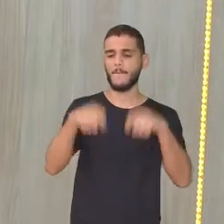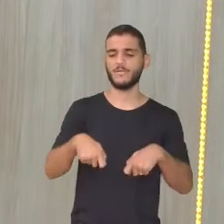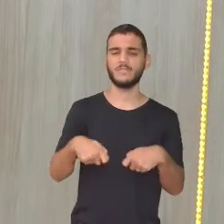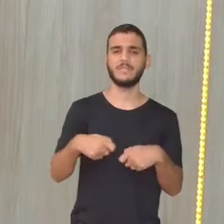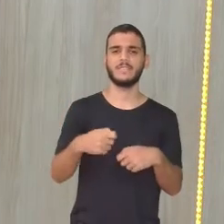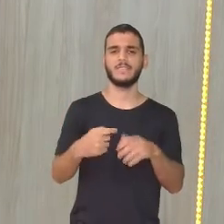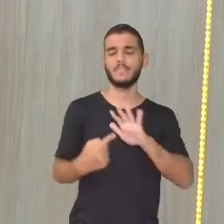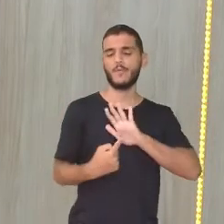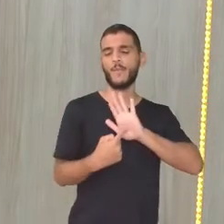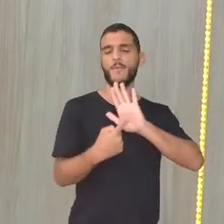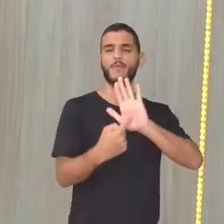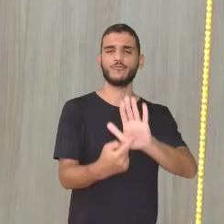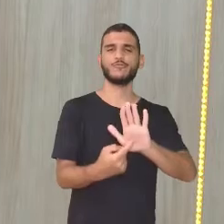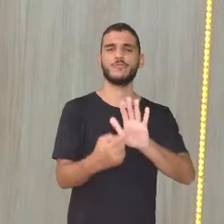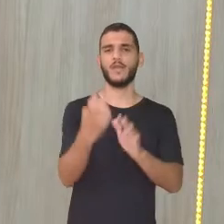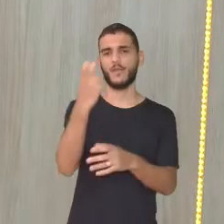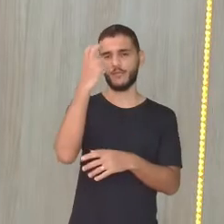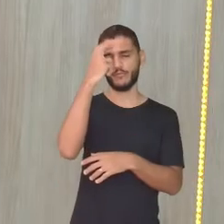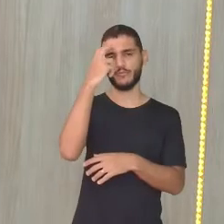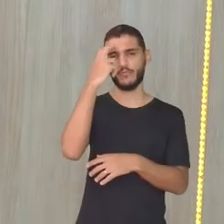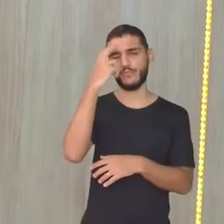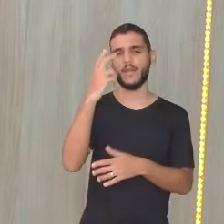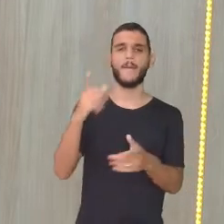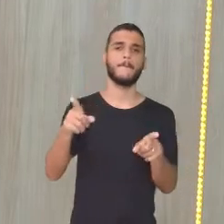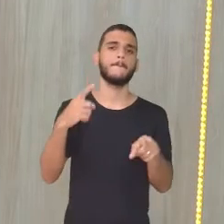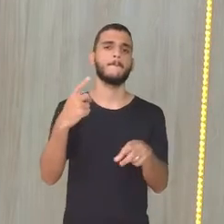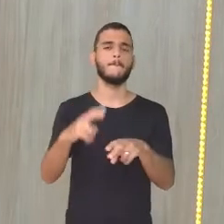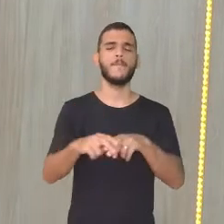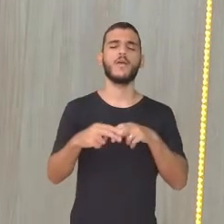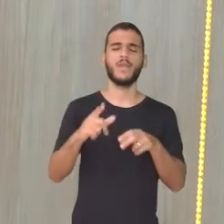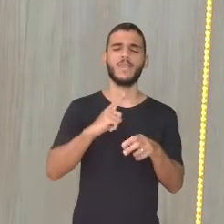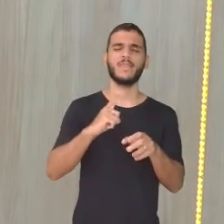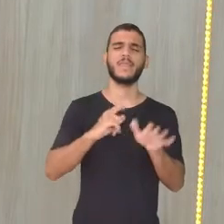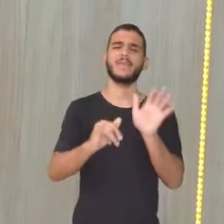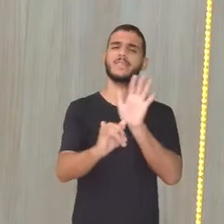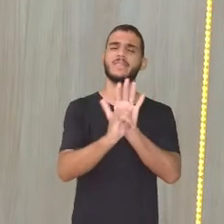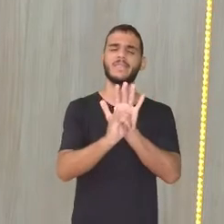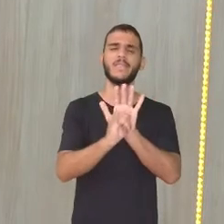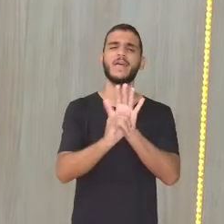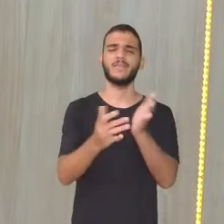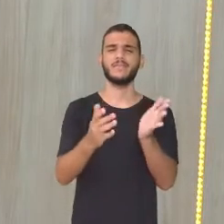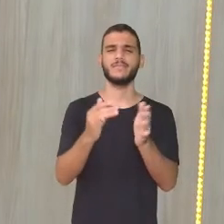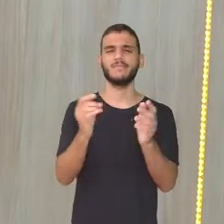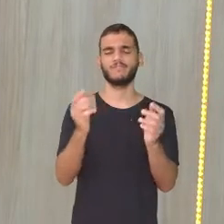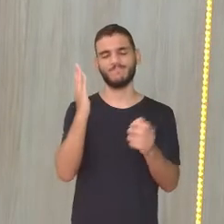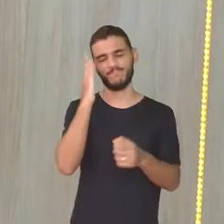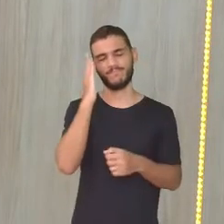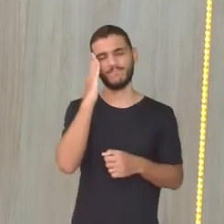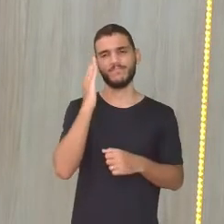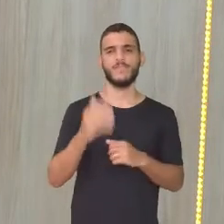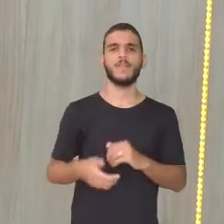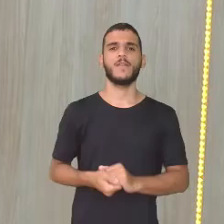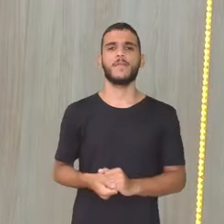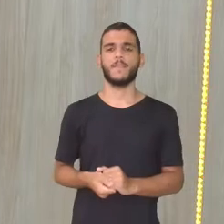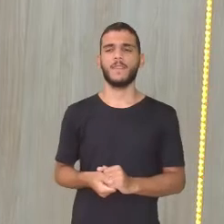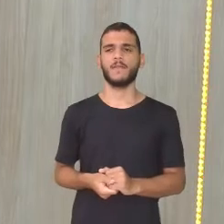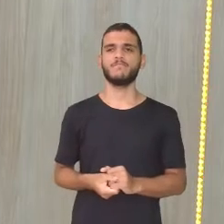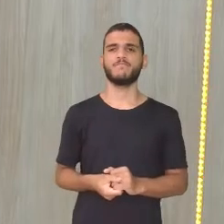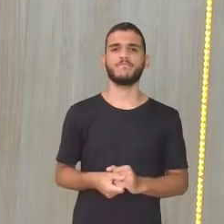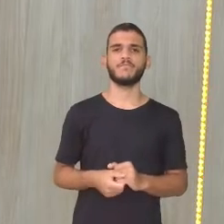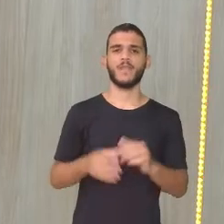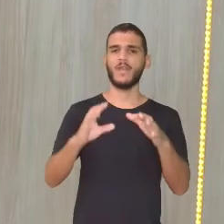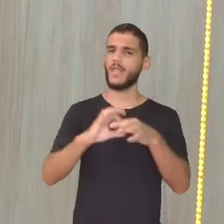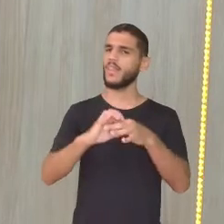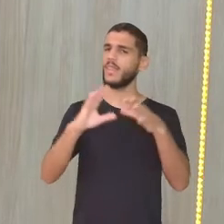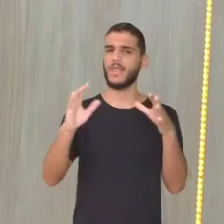gera identidade, né? E as pessoas que têm o reconhecimento da sua identidade, que podem exercê-la de forma livre, né?